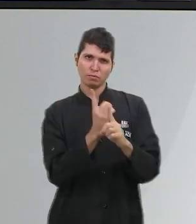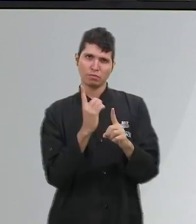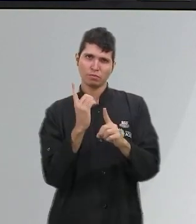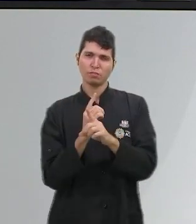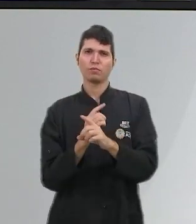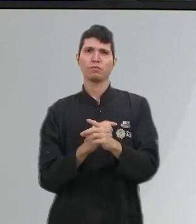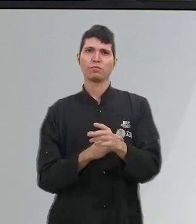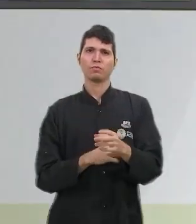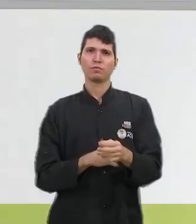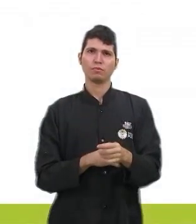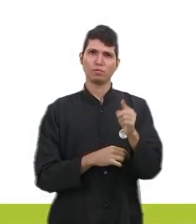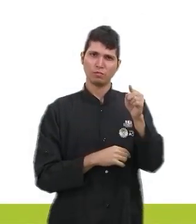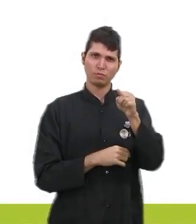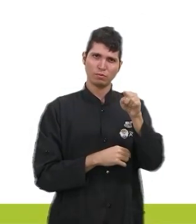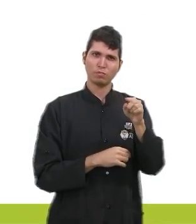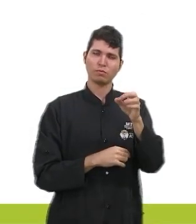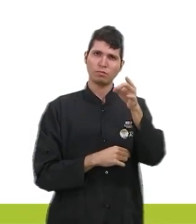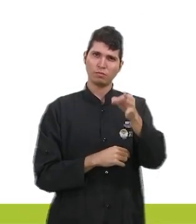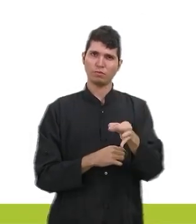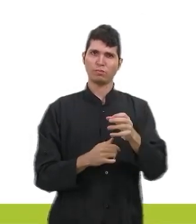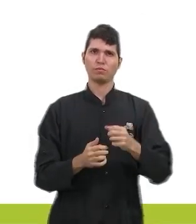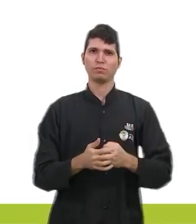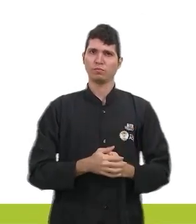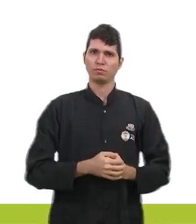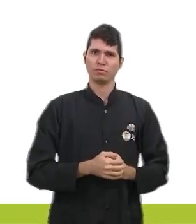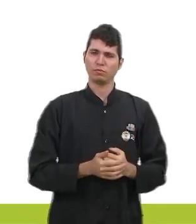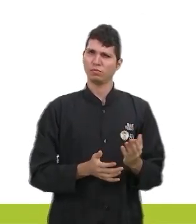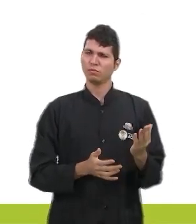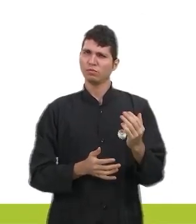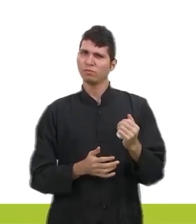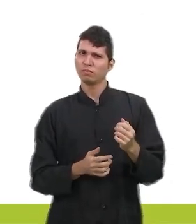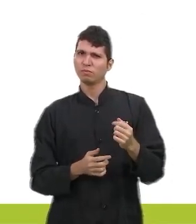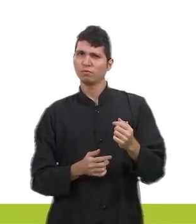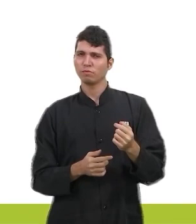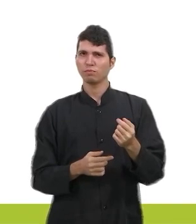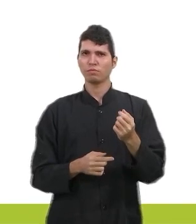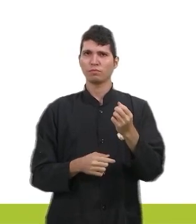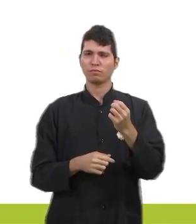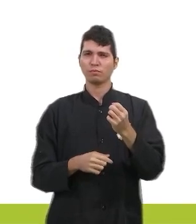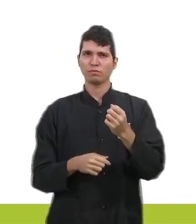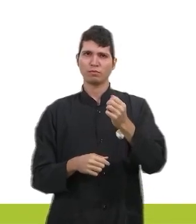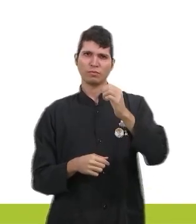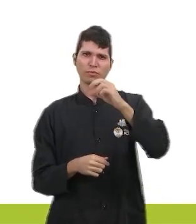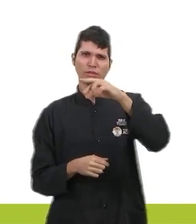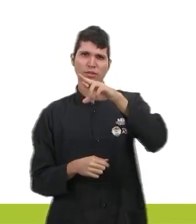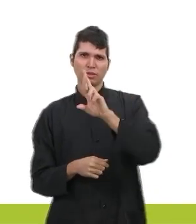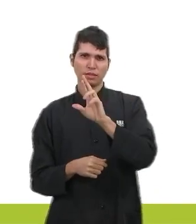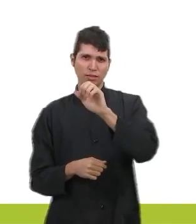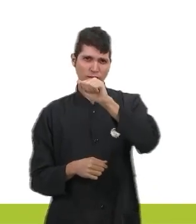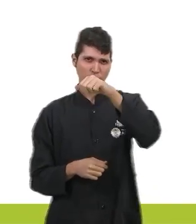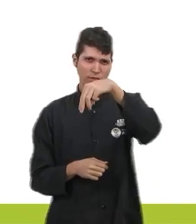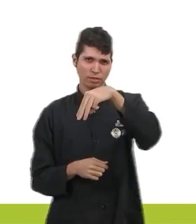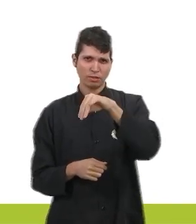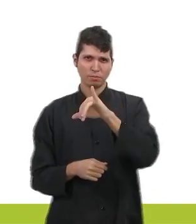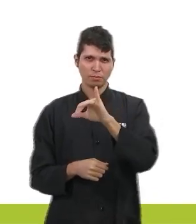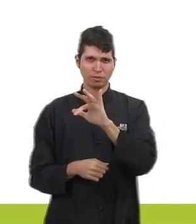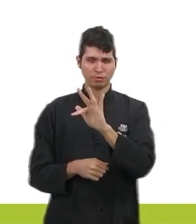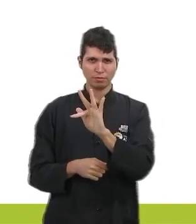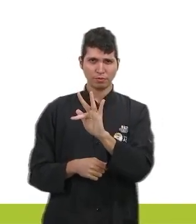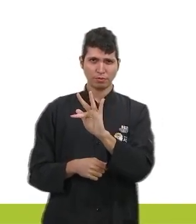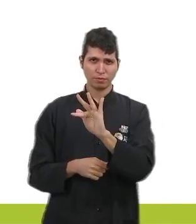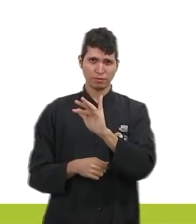correta. Vamos lá. Será que são as ramificações? A gente ainda não viu isso, mas falou